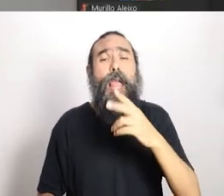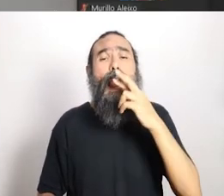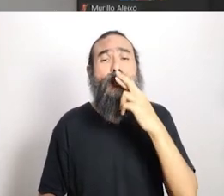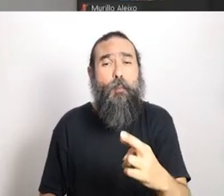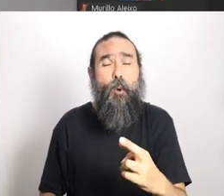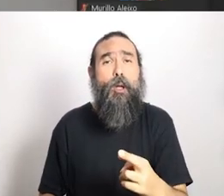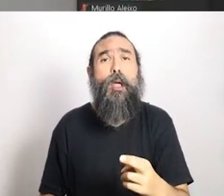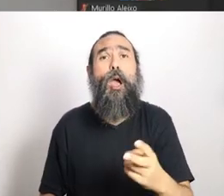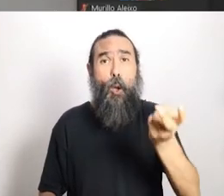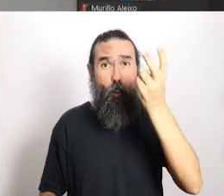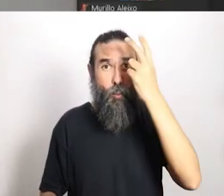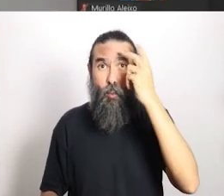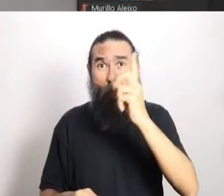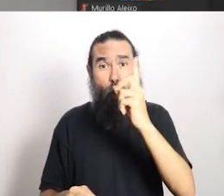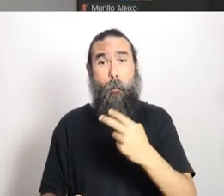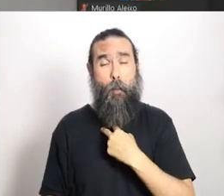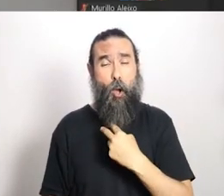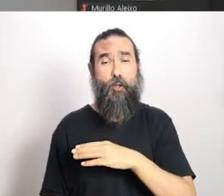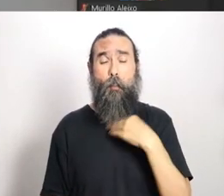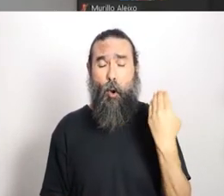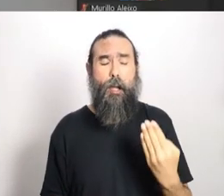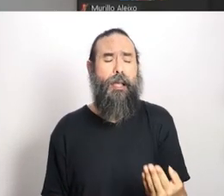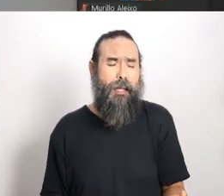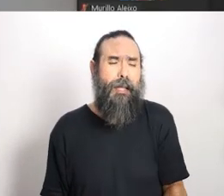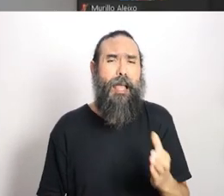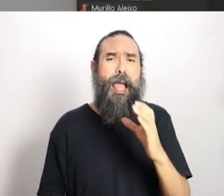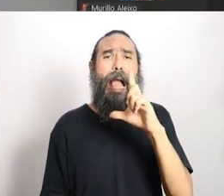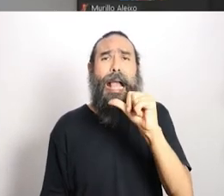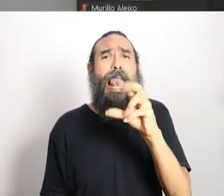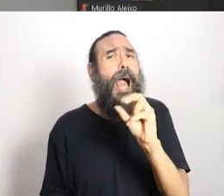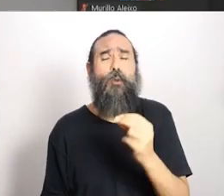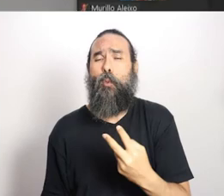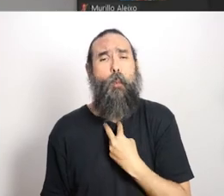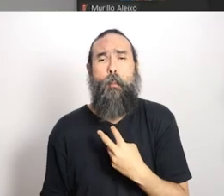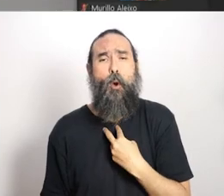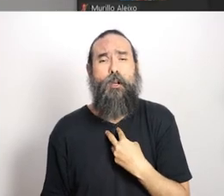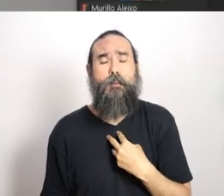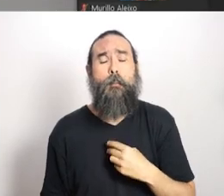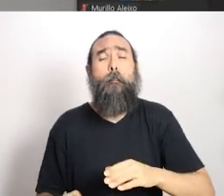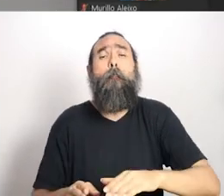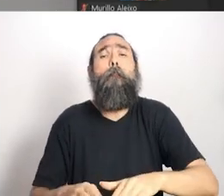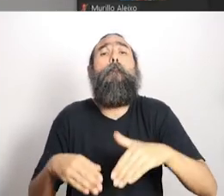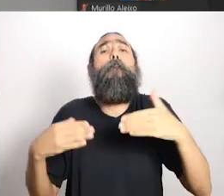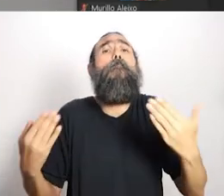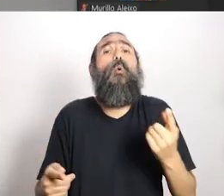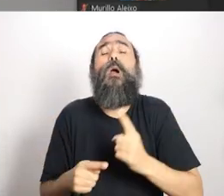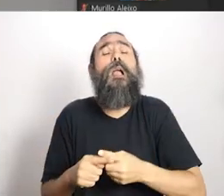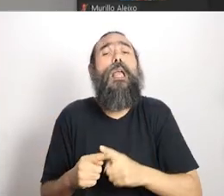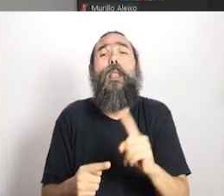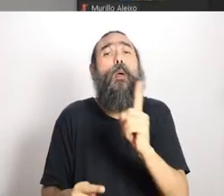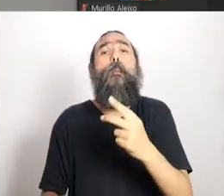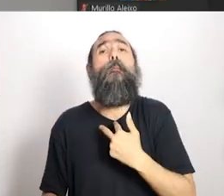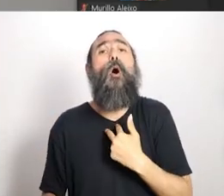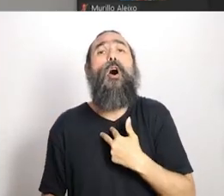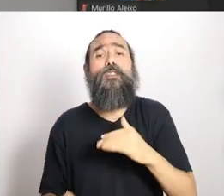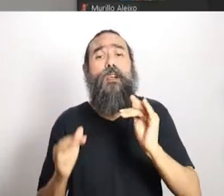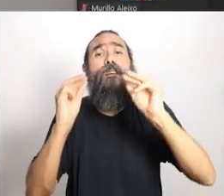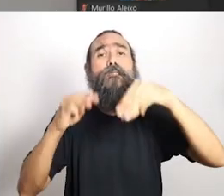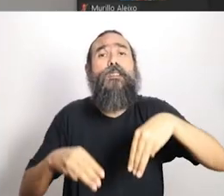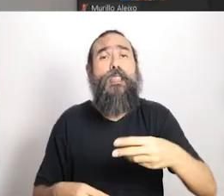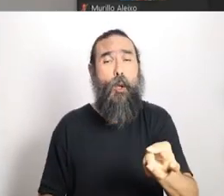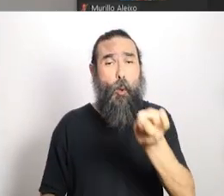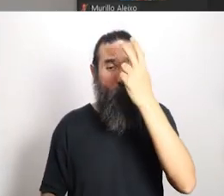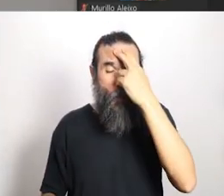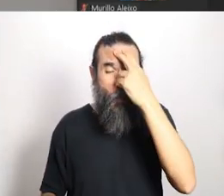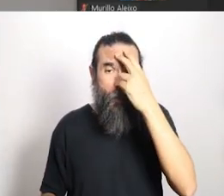a responder aquela pergunta. A cultura não pode morrer? É óbvio. Mas por quê? Aí ela vai dizer a visão dela,